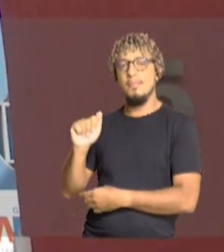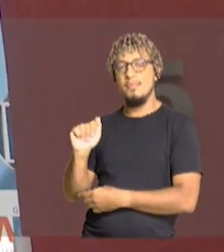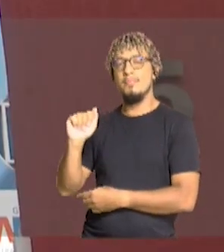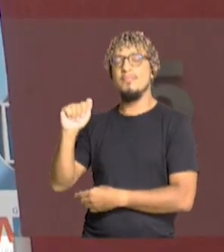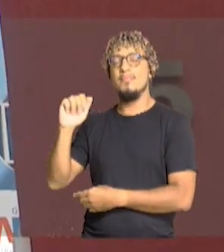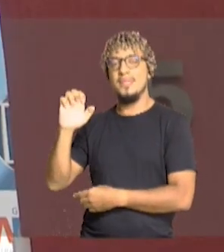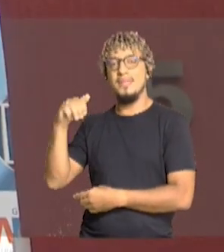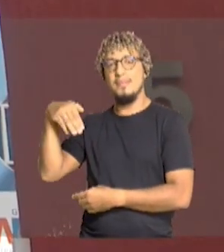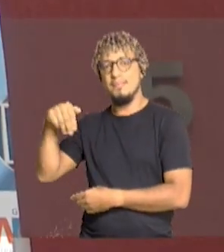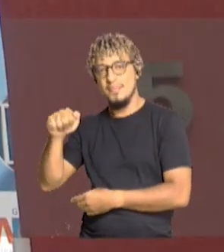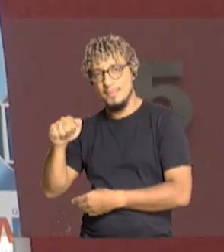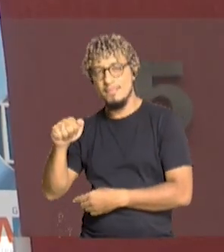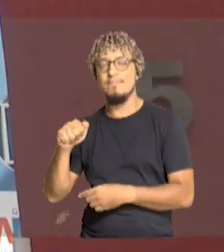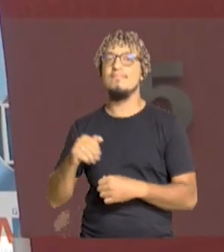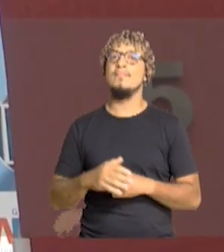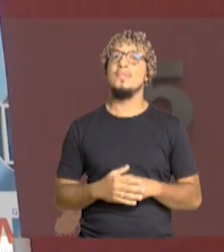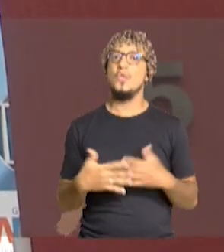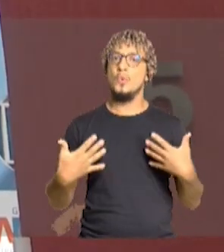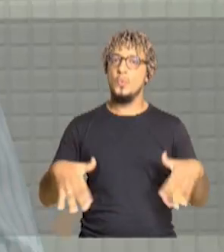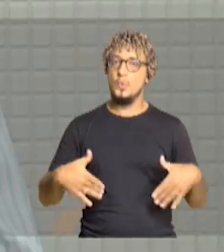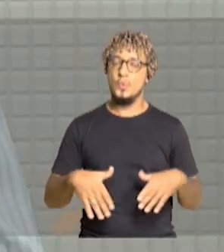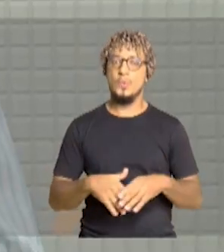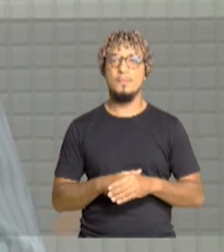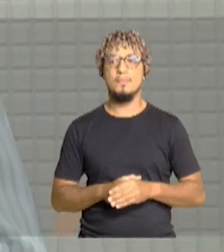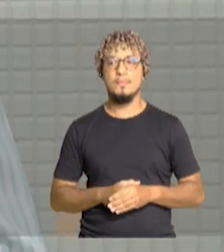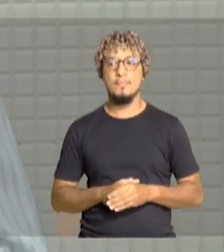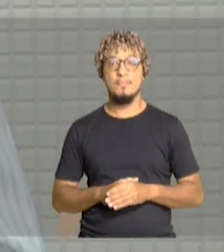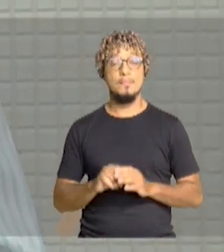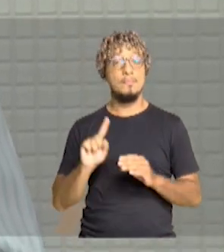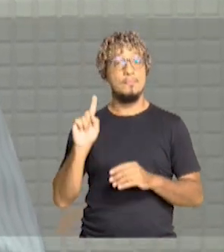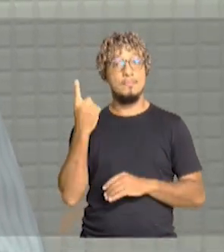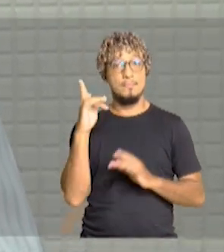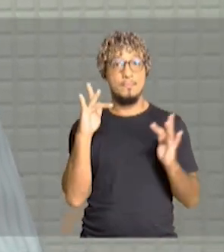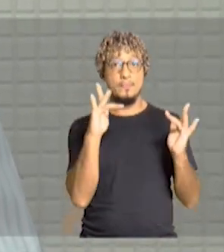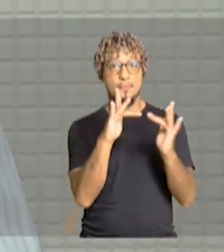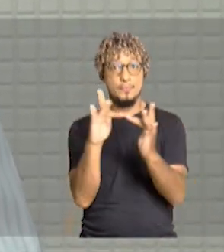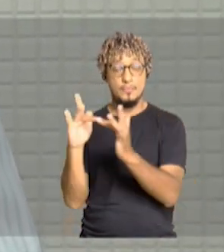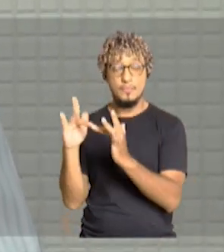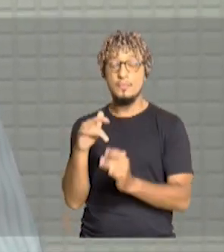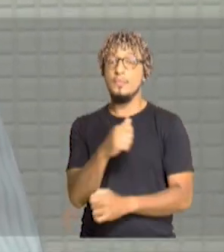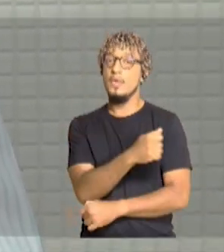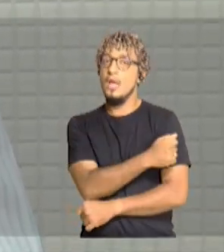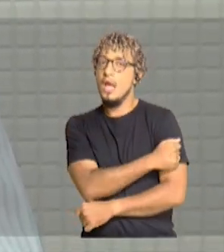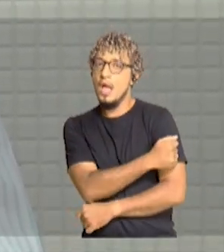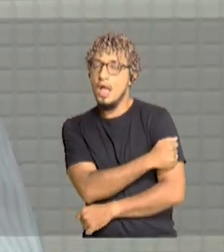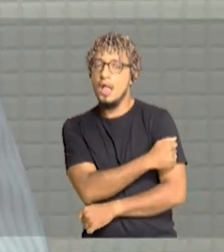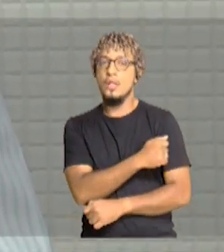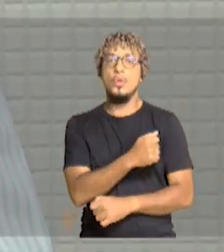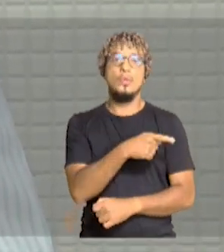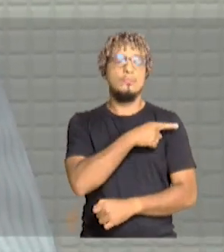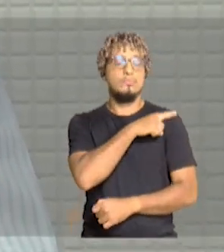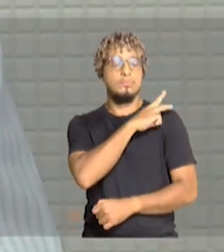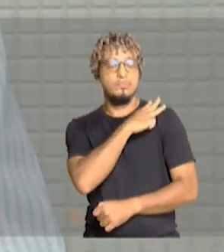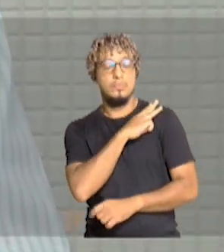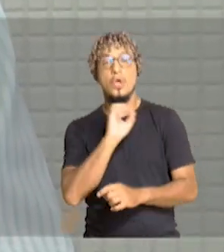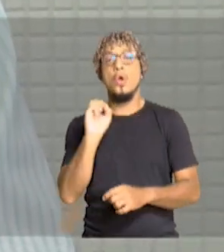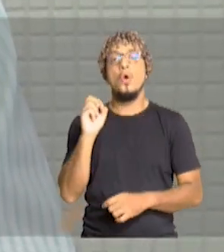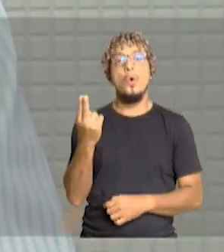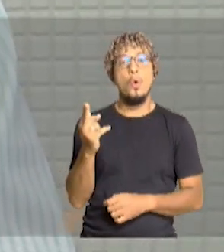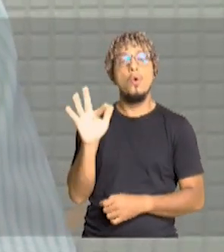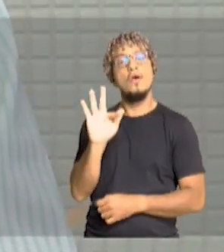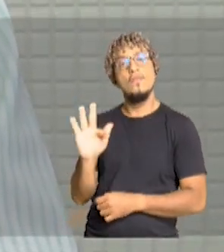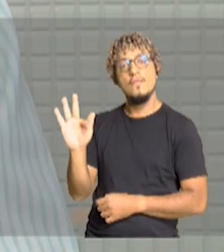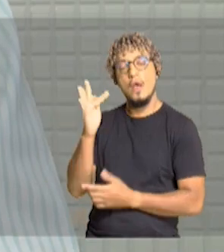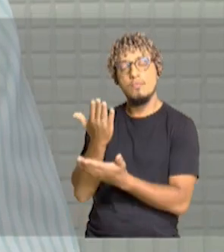ao desenvolvimento científico e tecnológico do Maranhão primeiro contato que o aluno do ensino médio ou da graduação